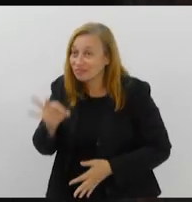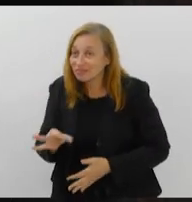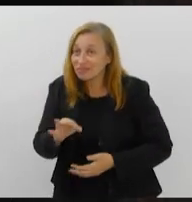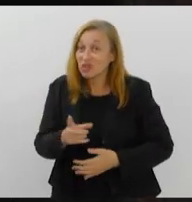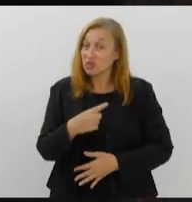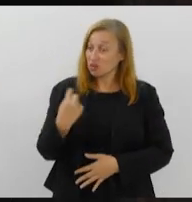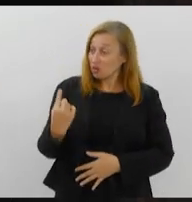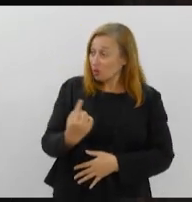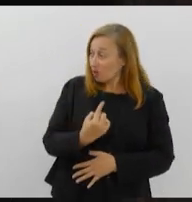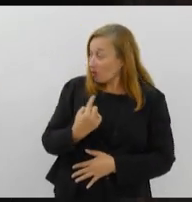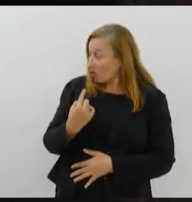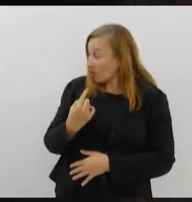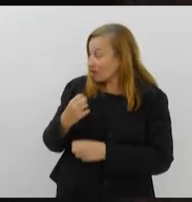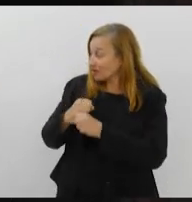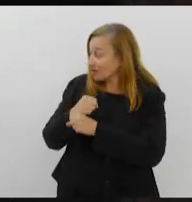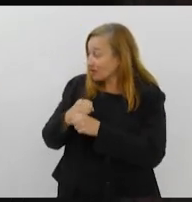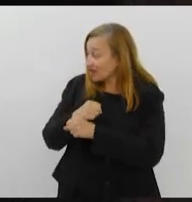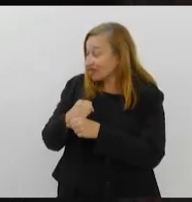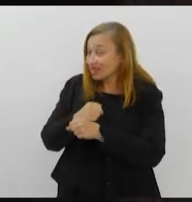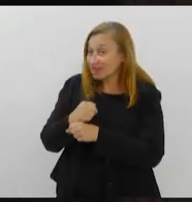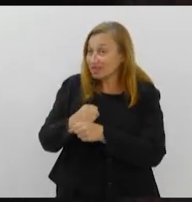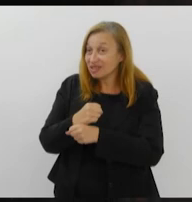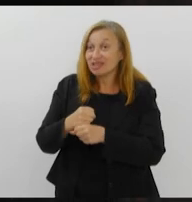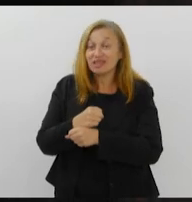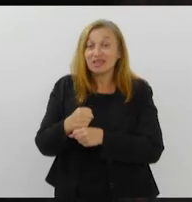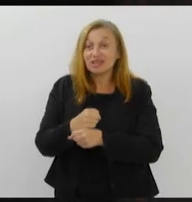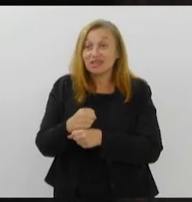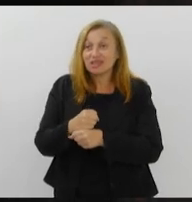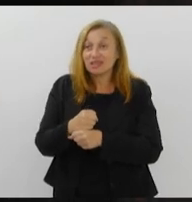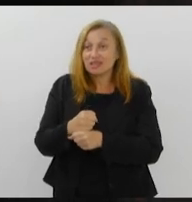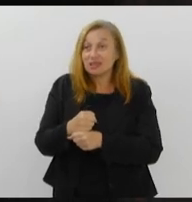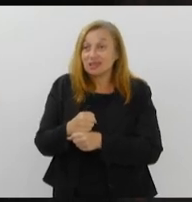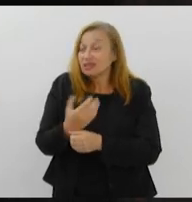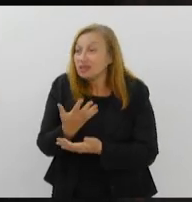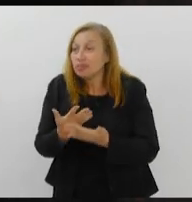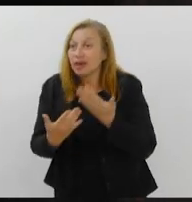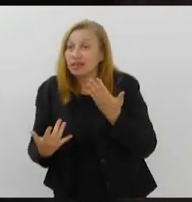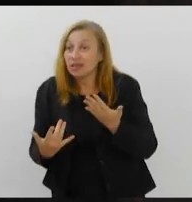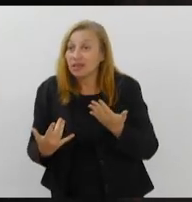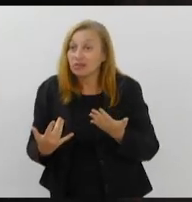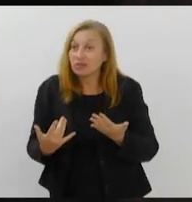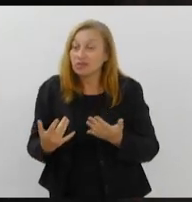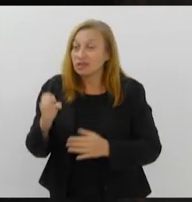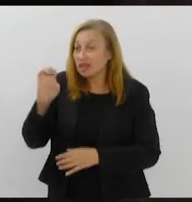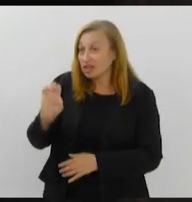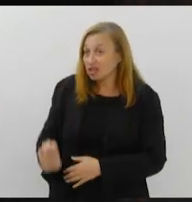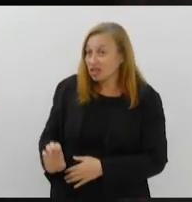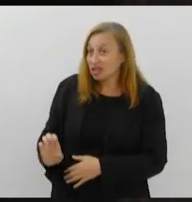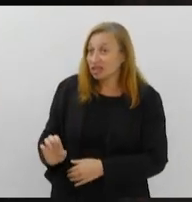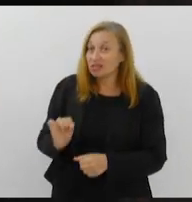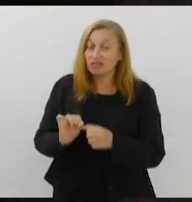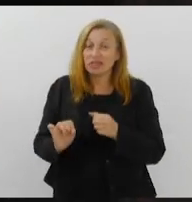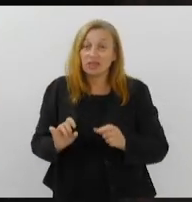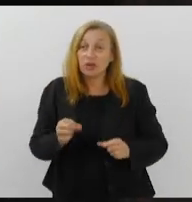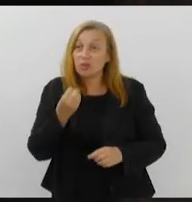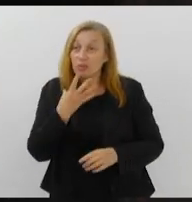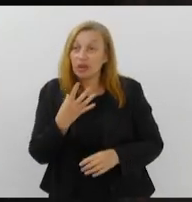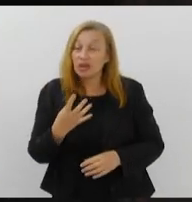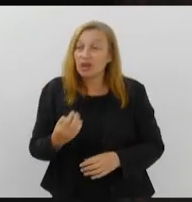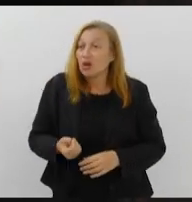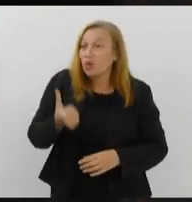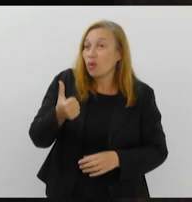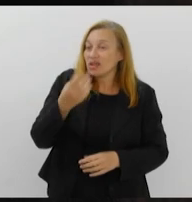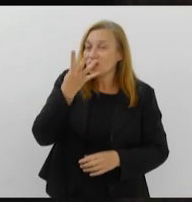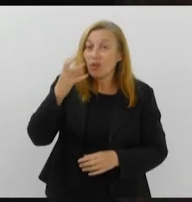Nós mesmos, durante muito tempo, caímos no engodo da esquerda, de que eles queriam fazer o bem. Durante quase